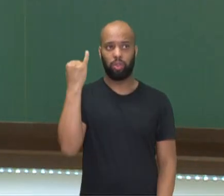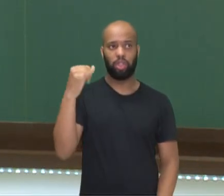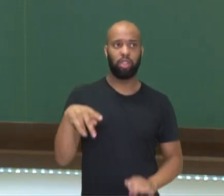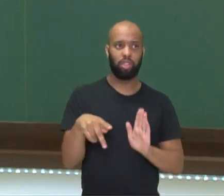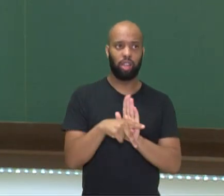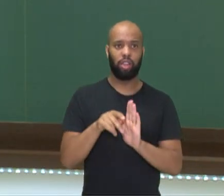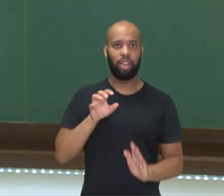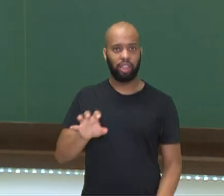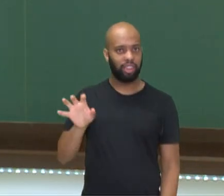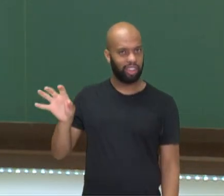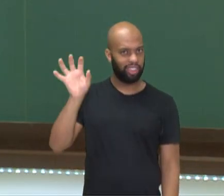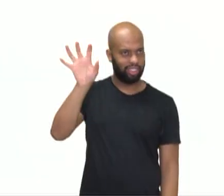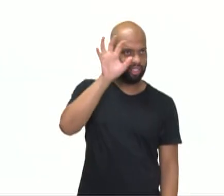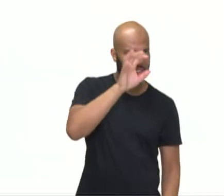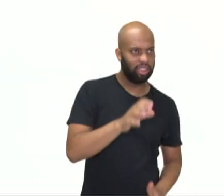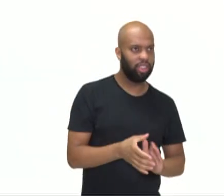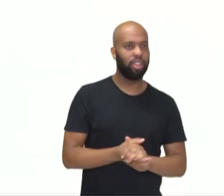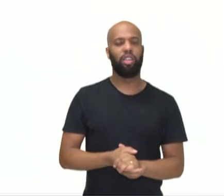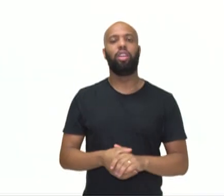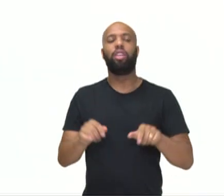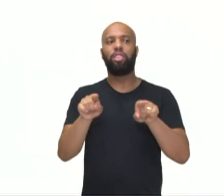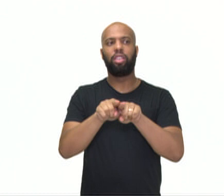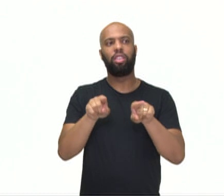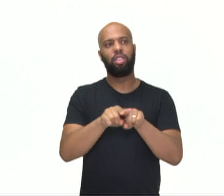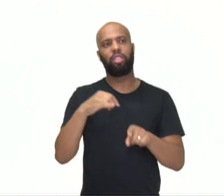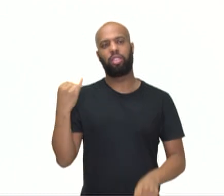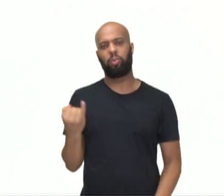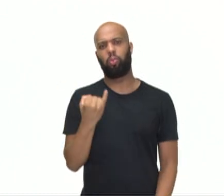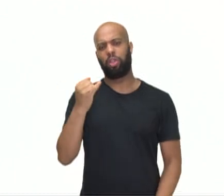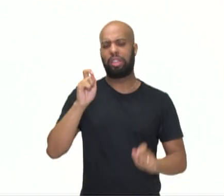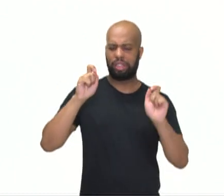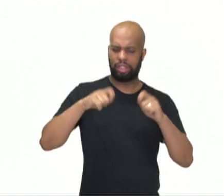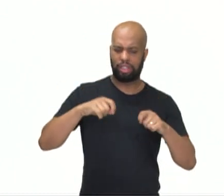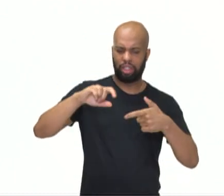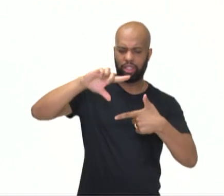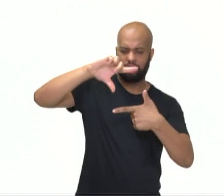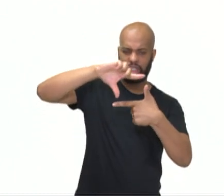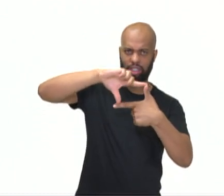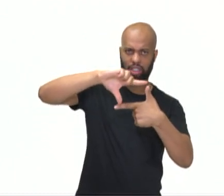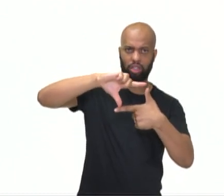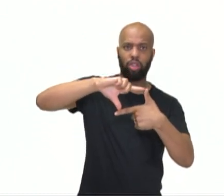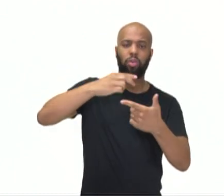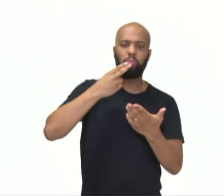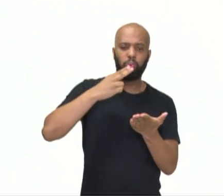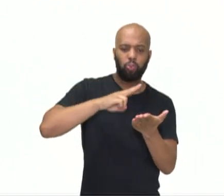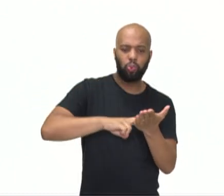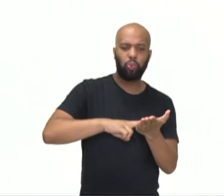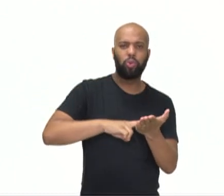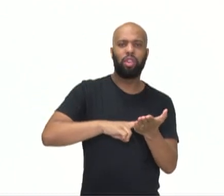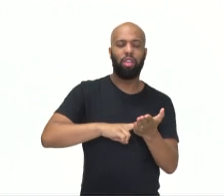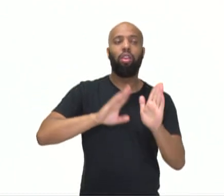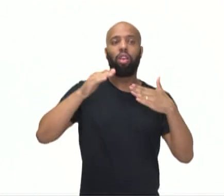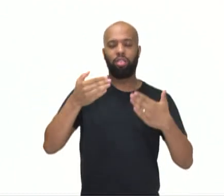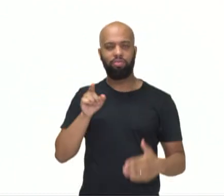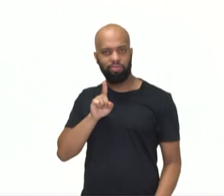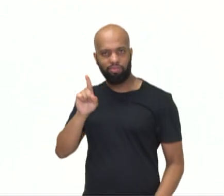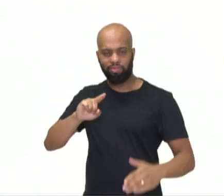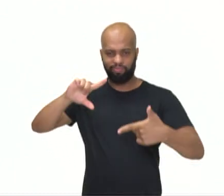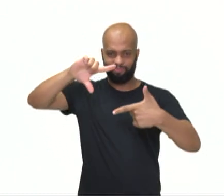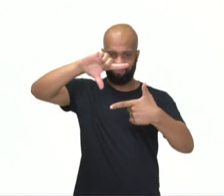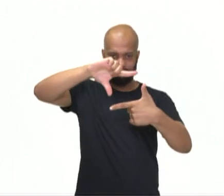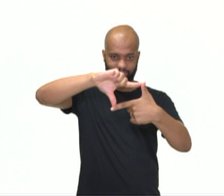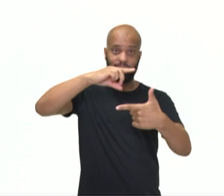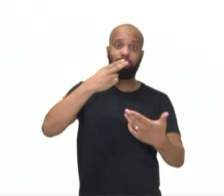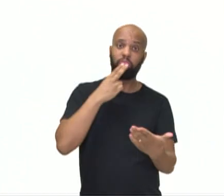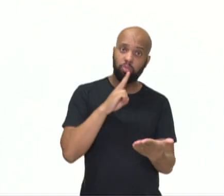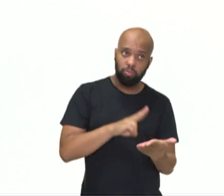para essa região, né? E valia a pena ser também um cartão postal. Então, no cartão postal, o texto suele